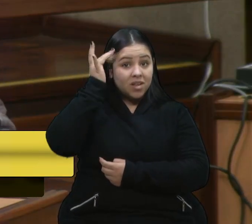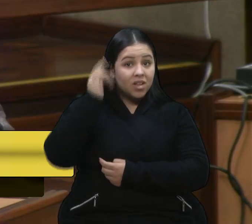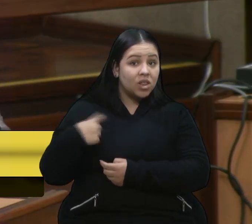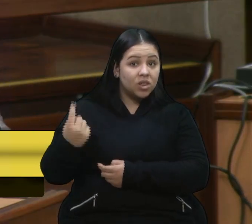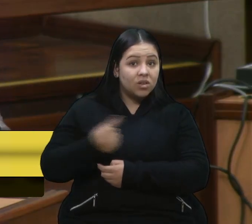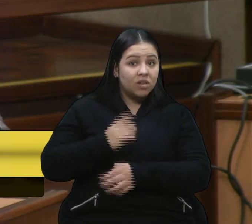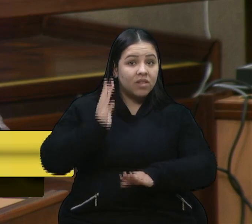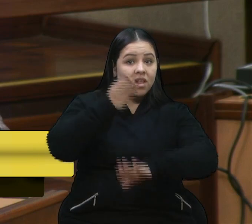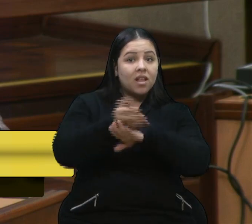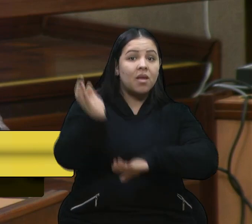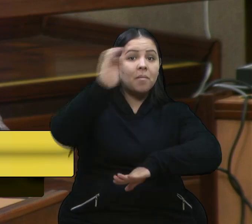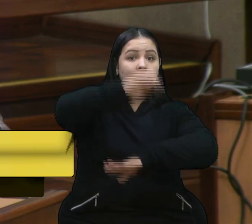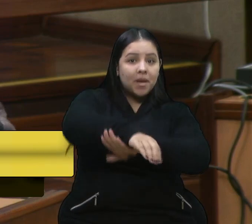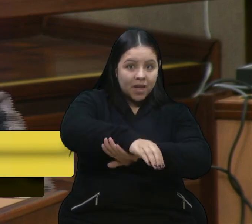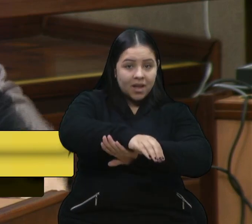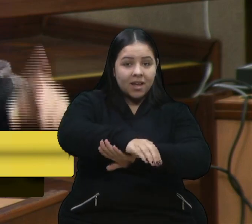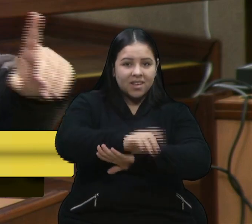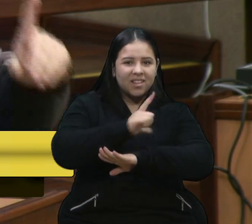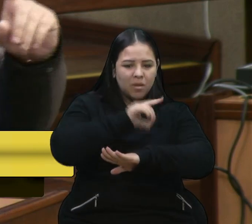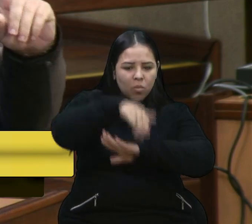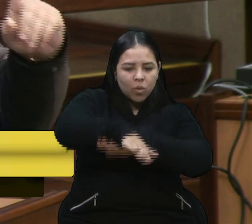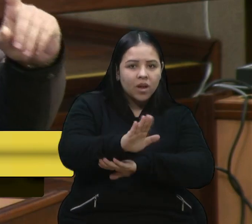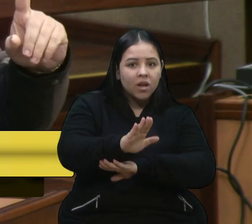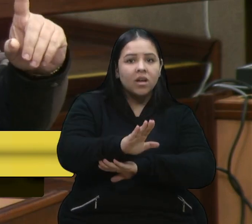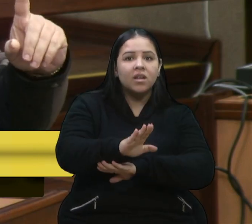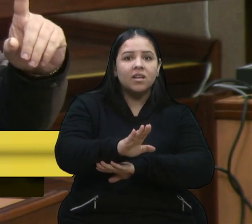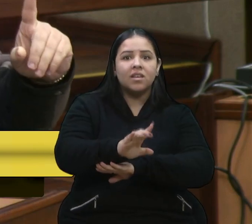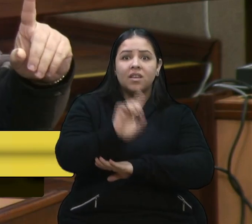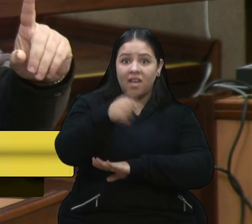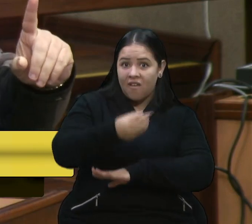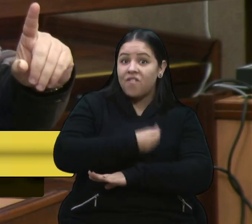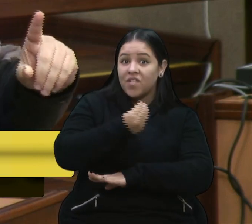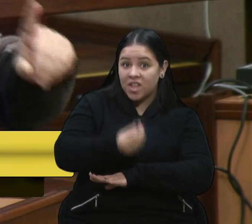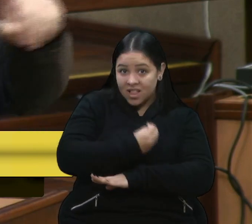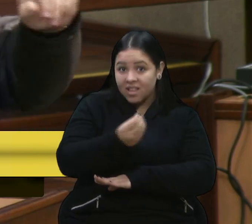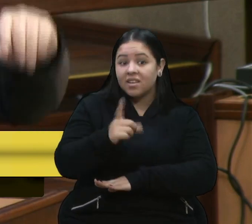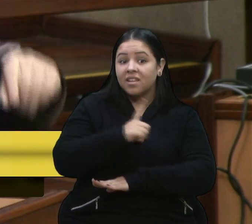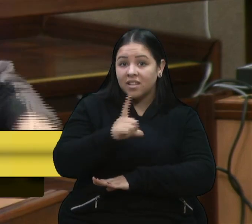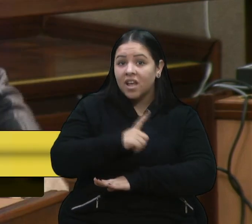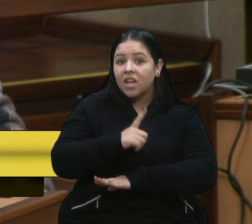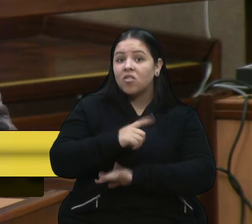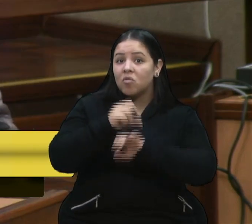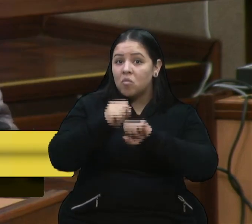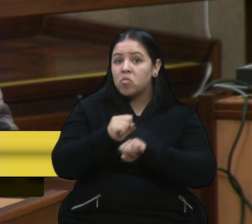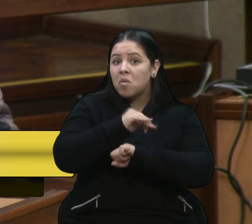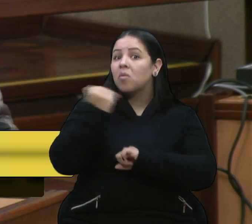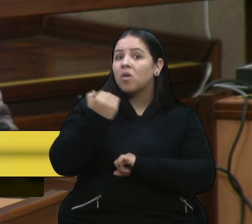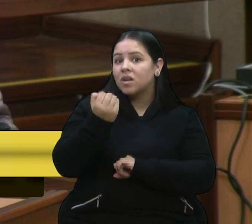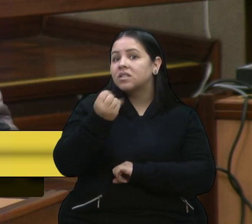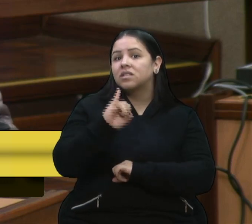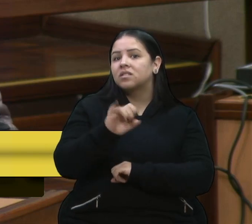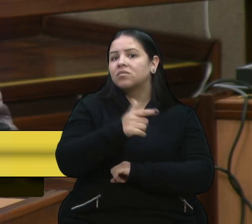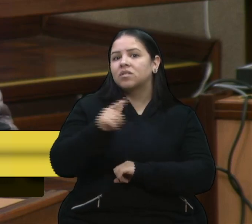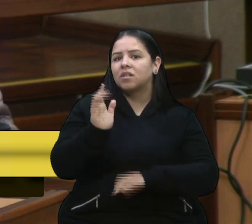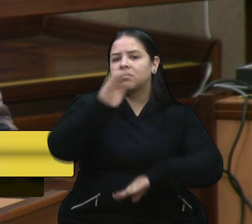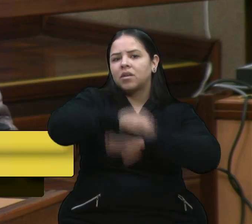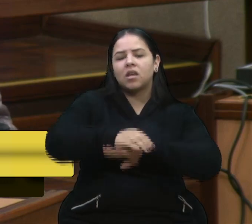vai tapar buraco que custam vidas, tá? E aí o governador, né,